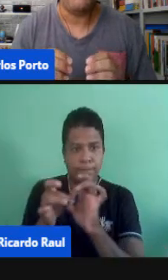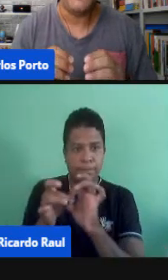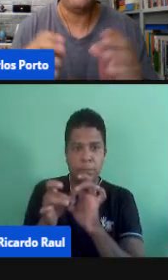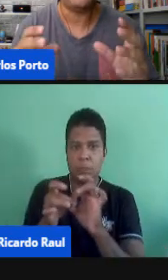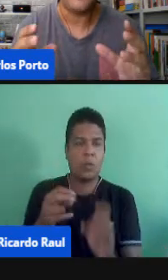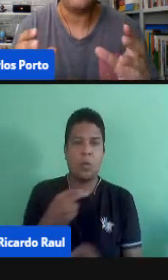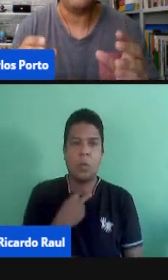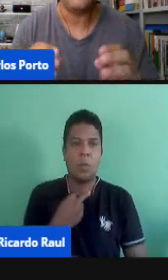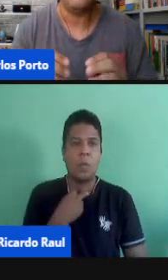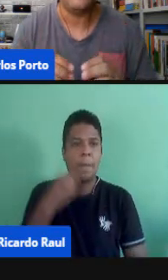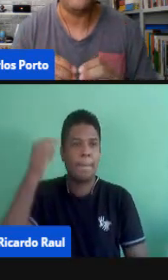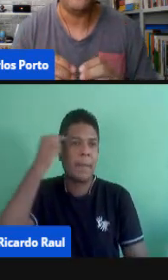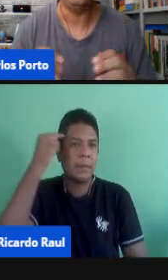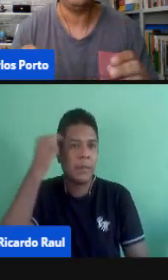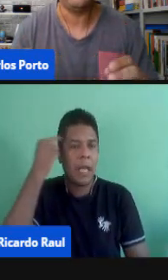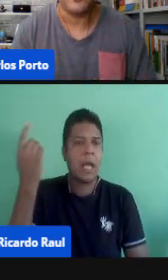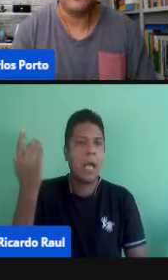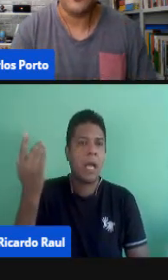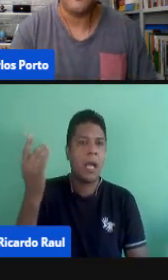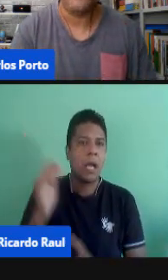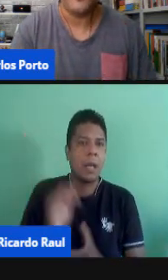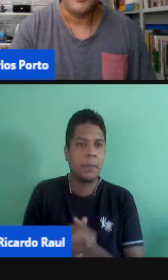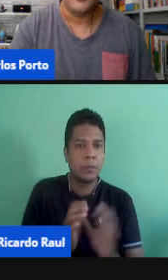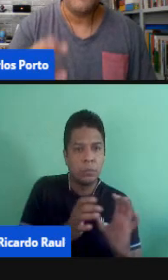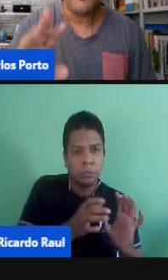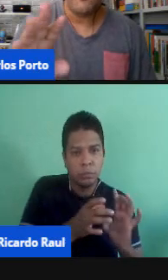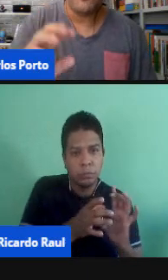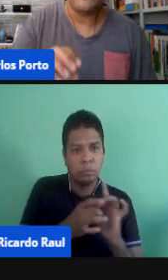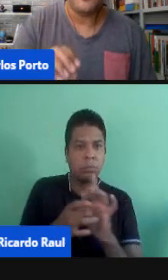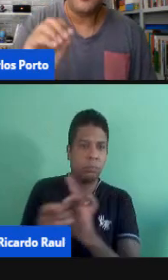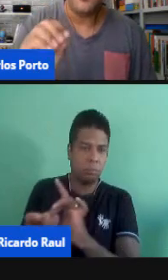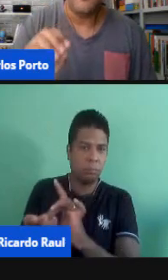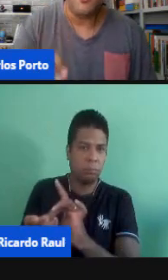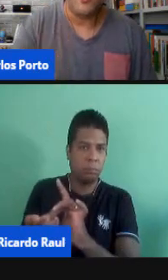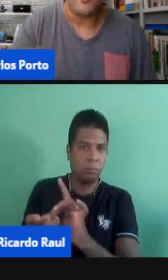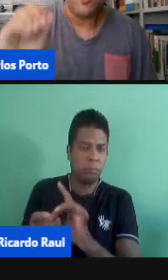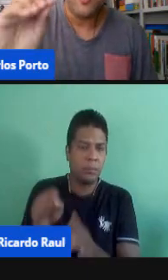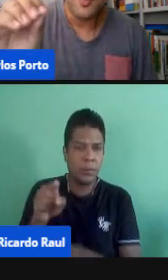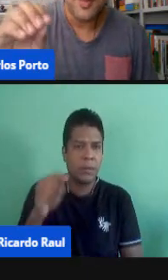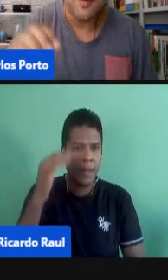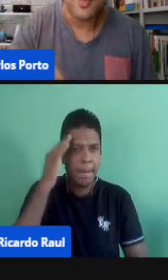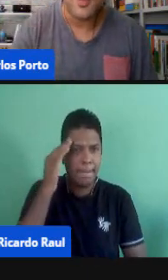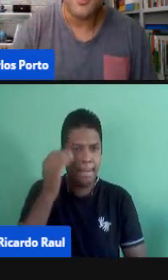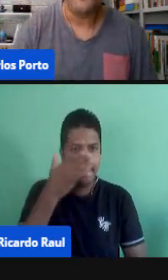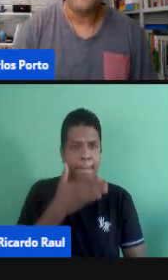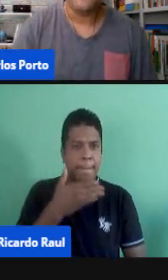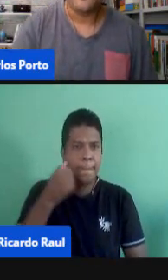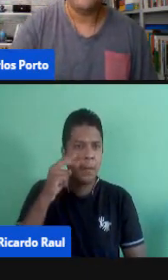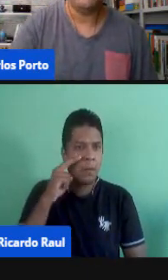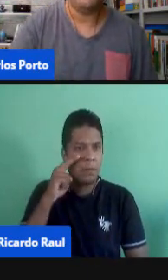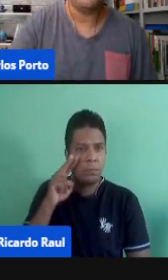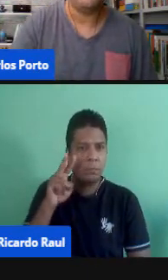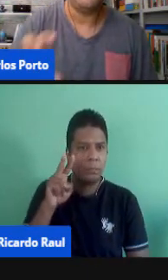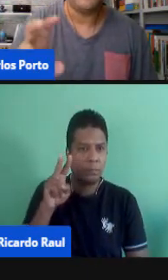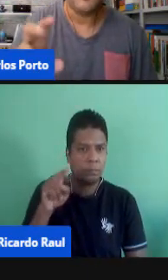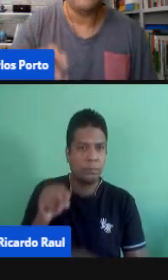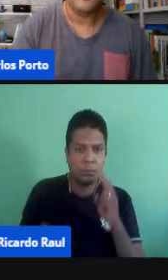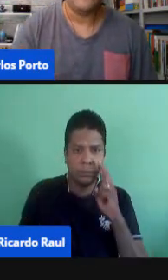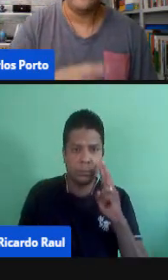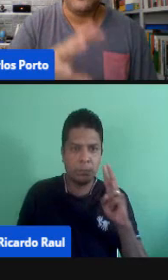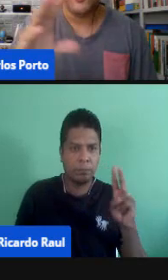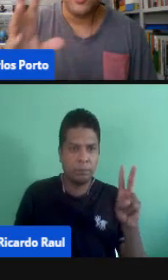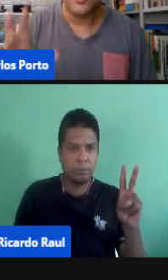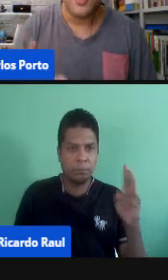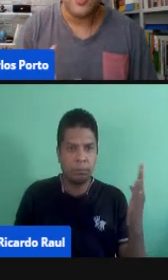podemos pensar, nós temos que contextualizar. E para você entender melhor, observa aqui, nesse próximo